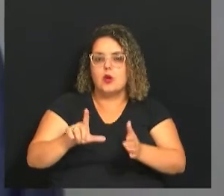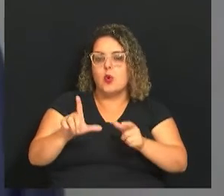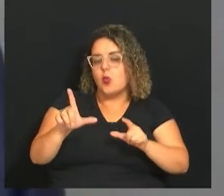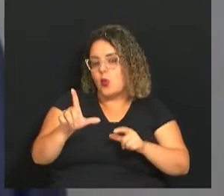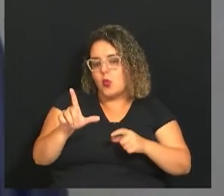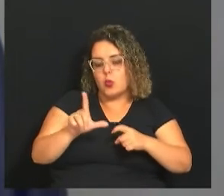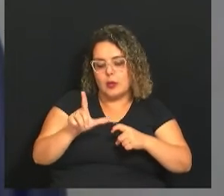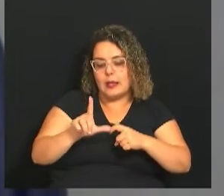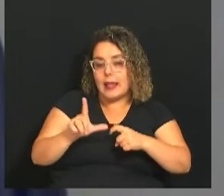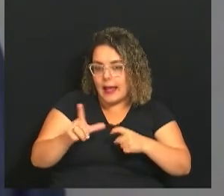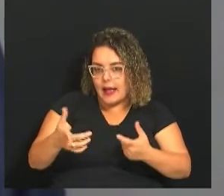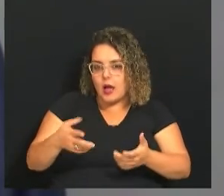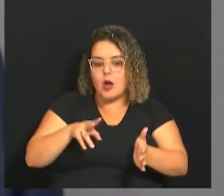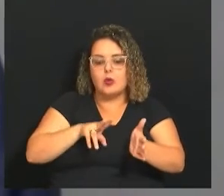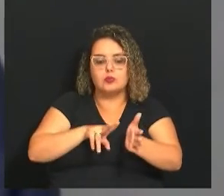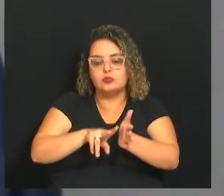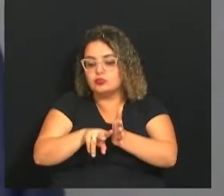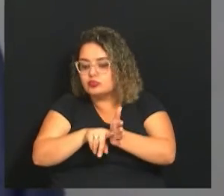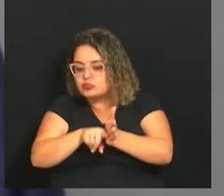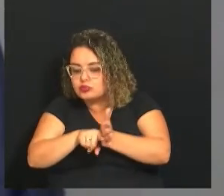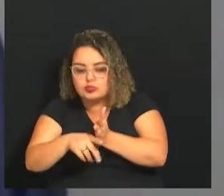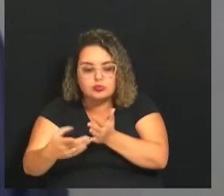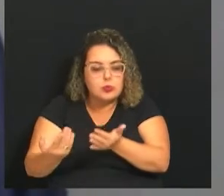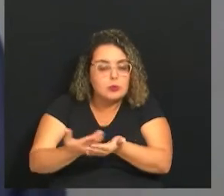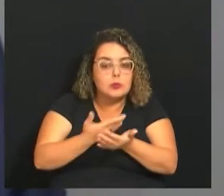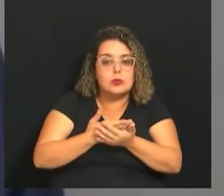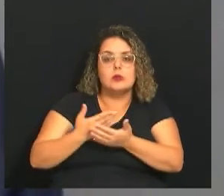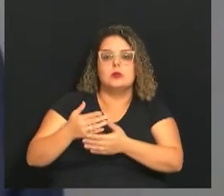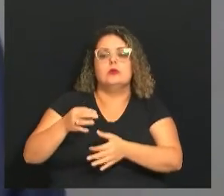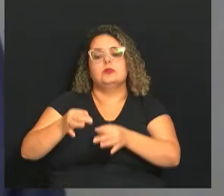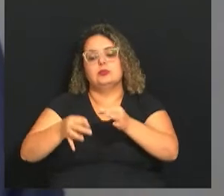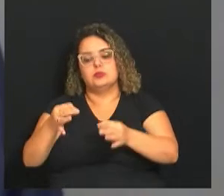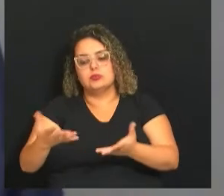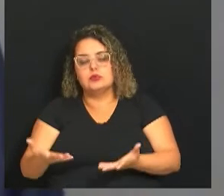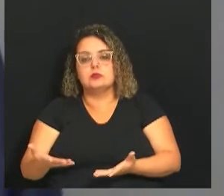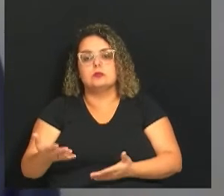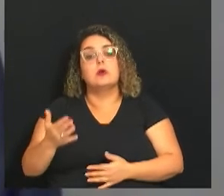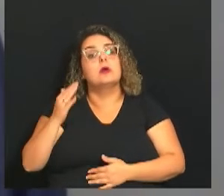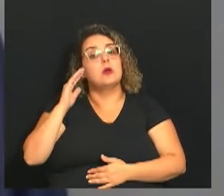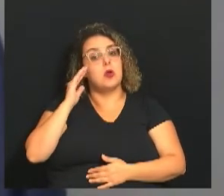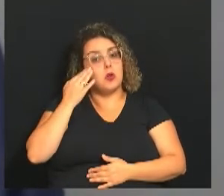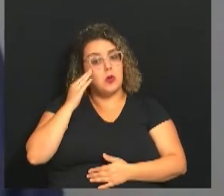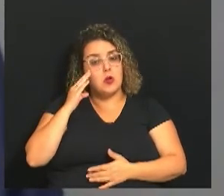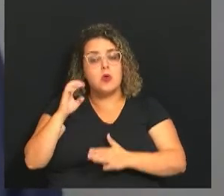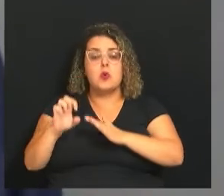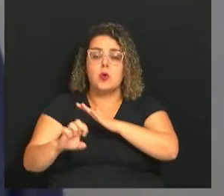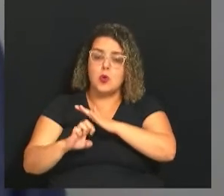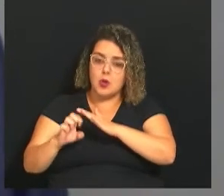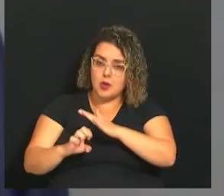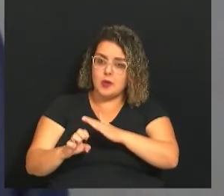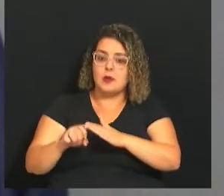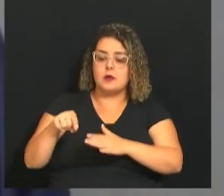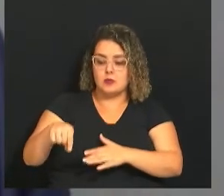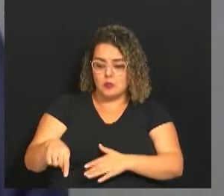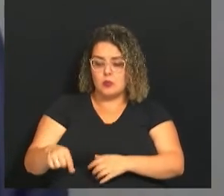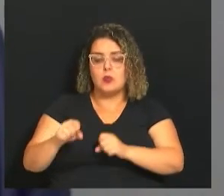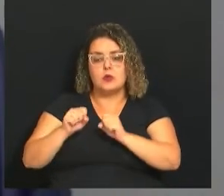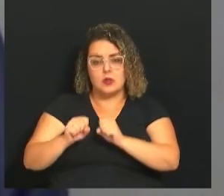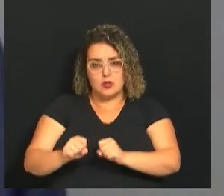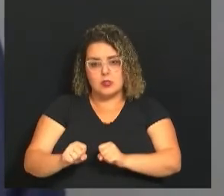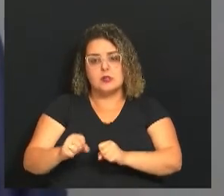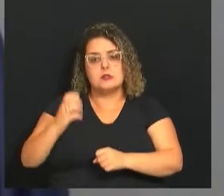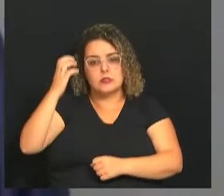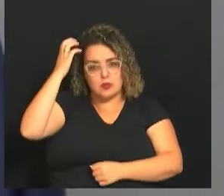por médicos, por peritos nomeados pelo juiz. Mas eu entendo que a empresa acabaria sendo condenada por